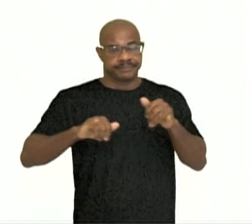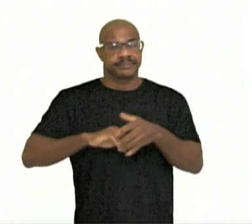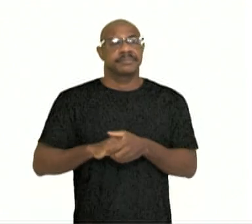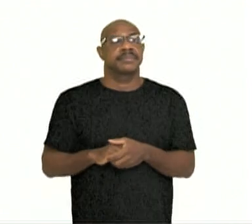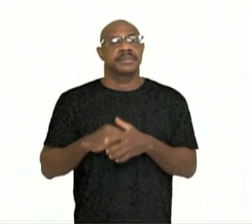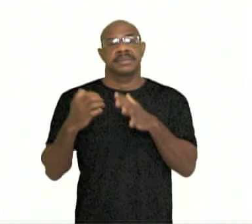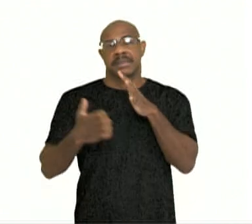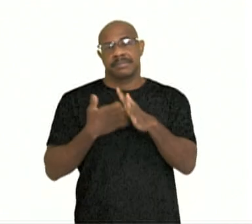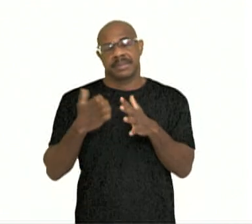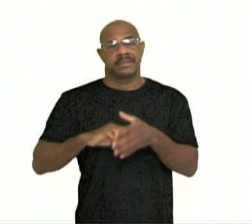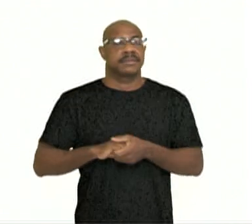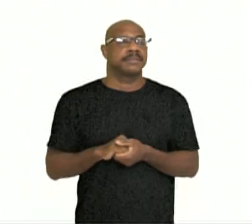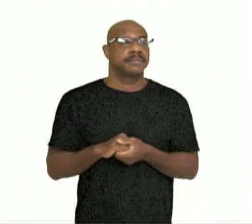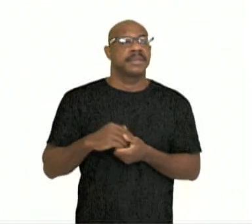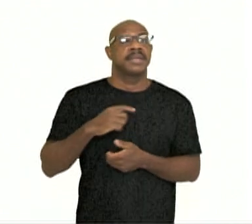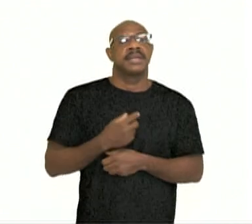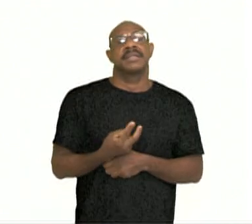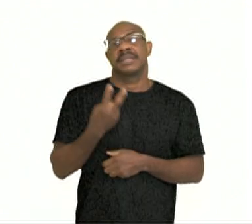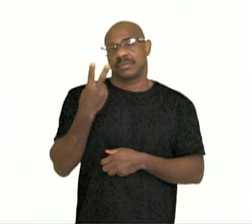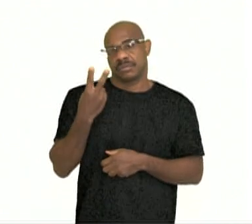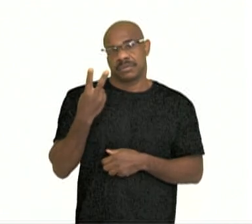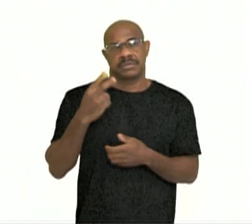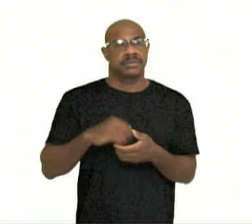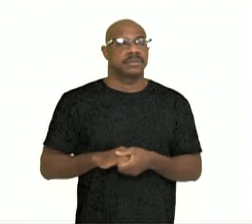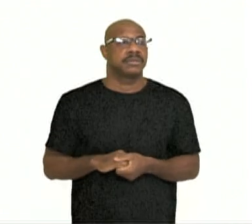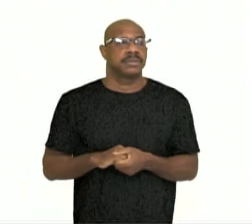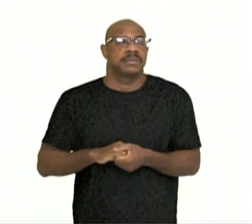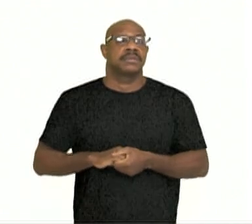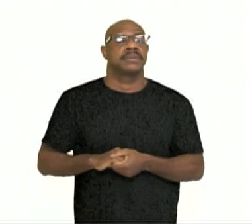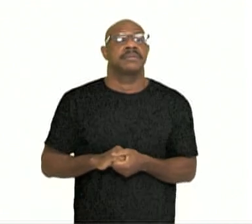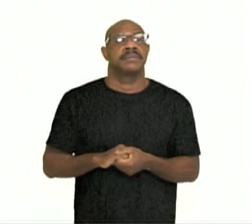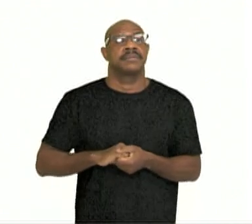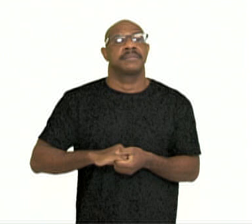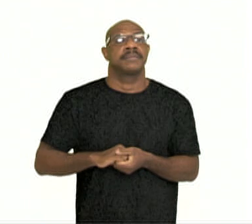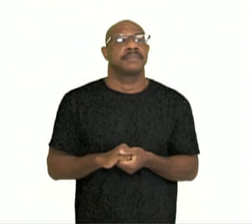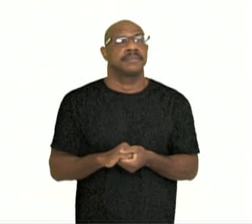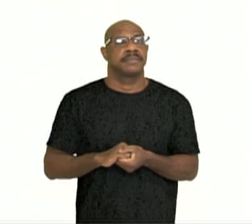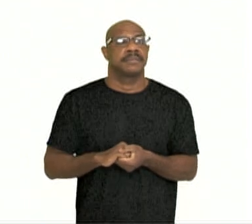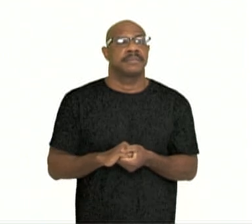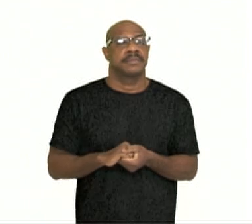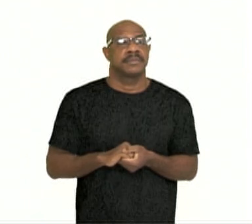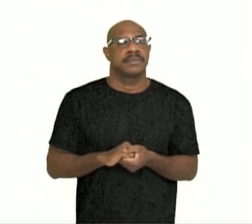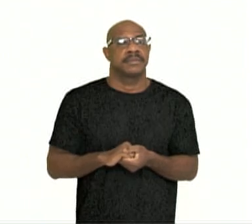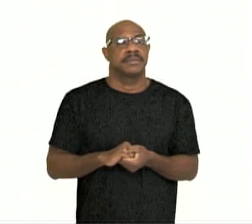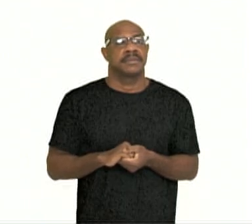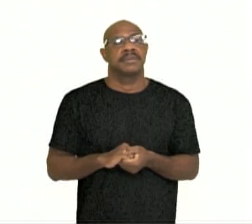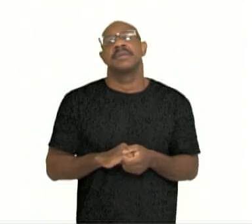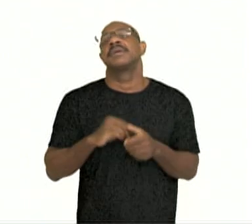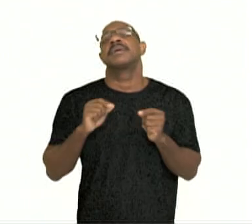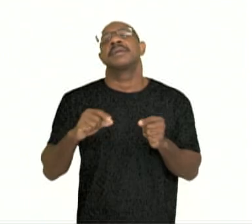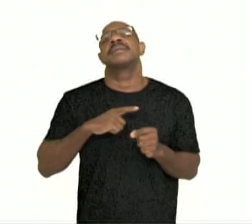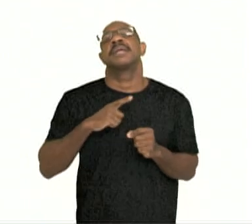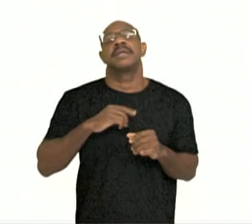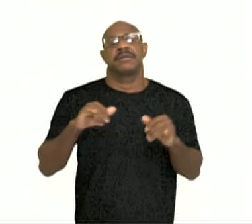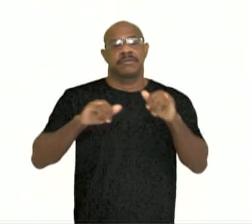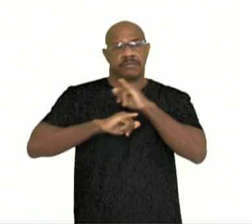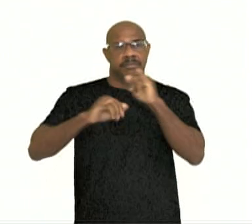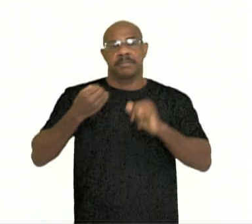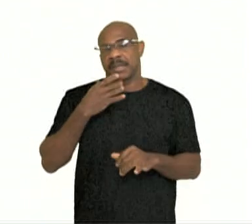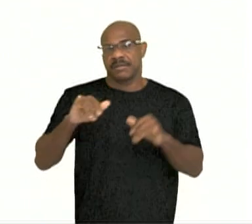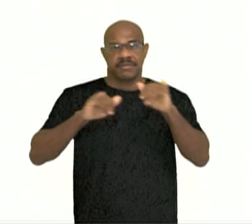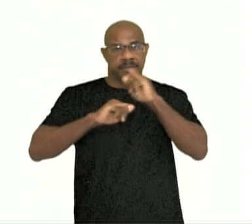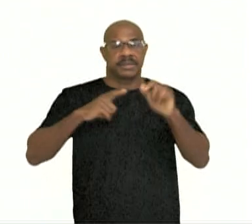nós temos 2 trechinhos bem pequenos, mas você pode consultar o texto depois. Quem está bem informado tem